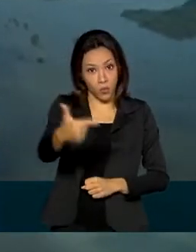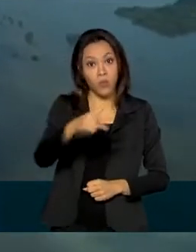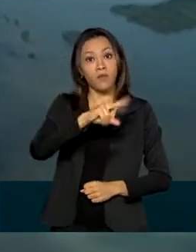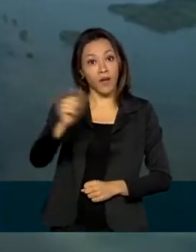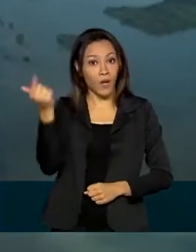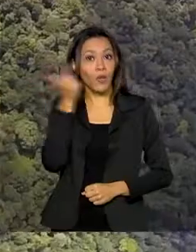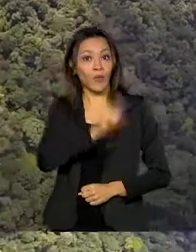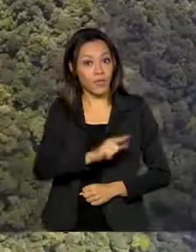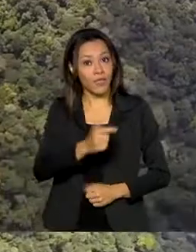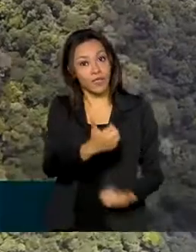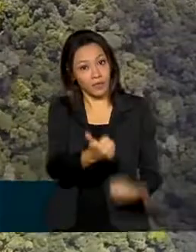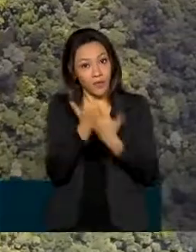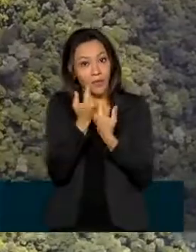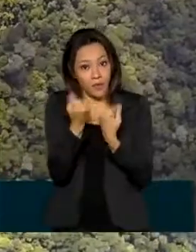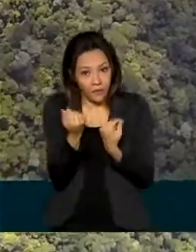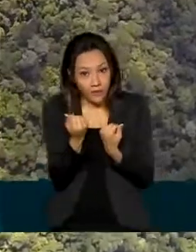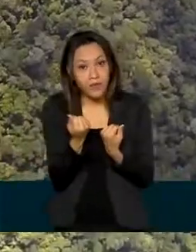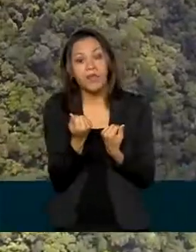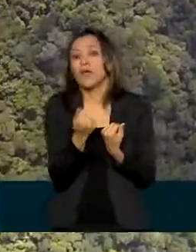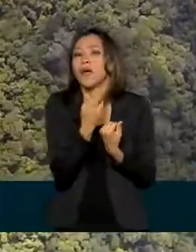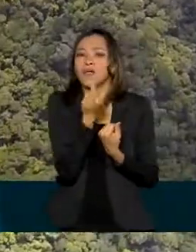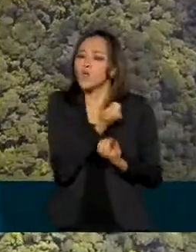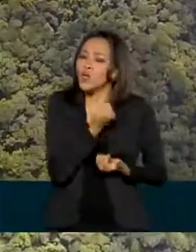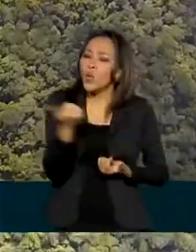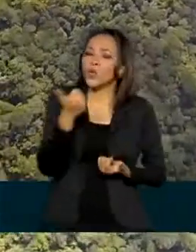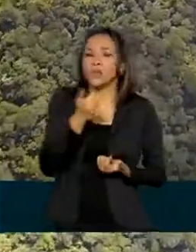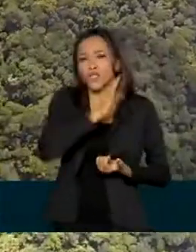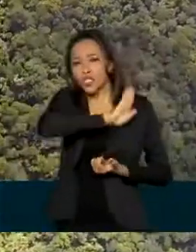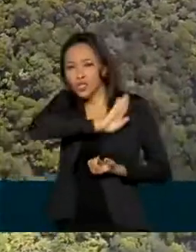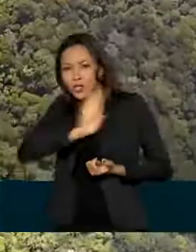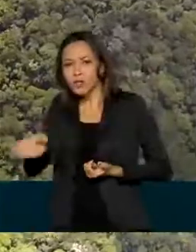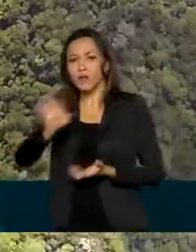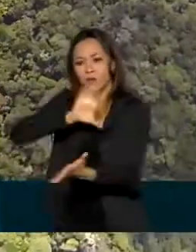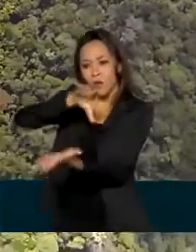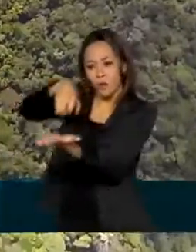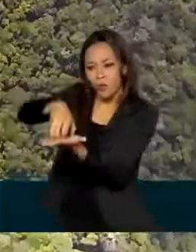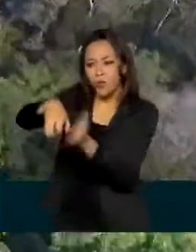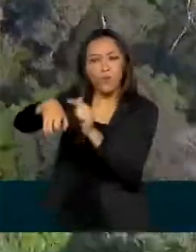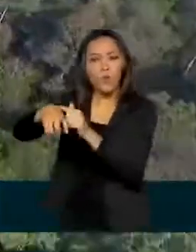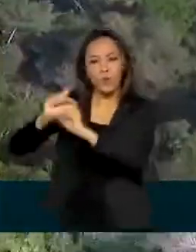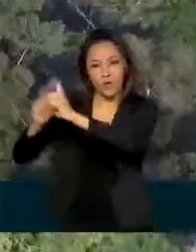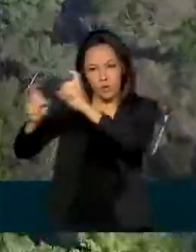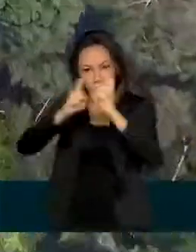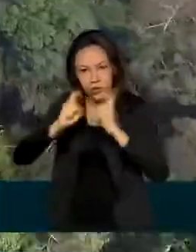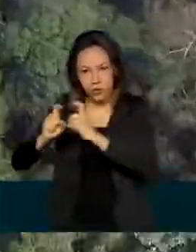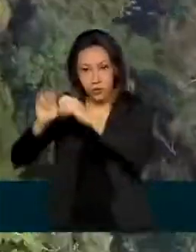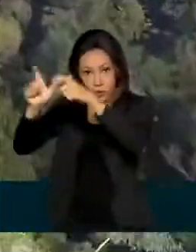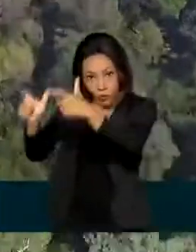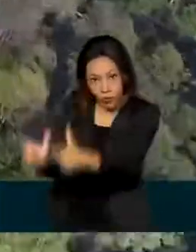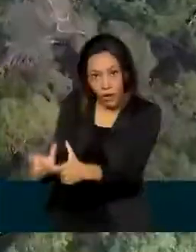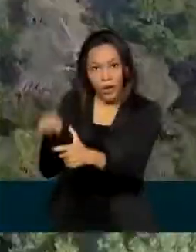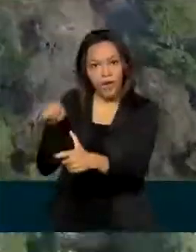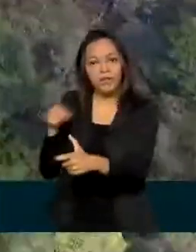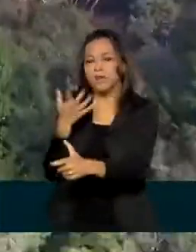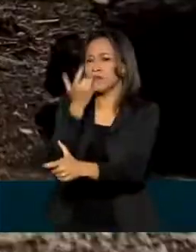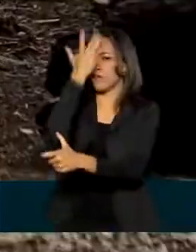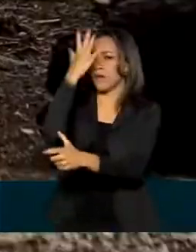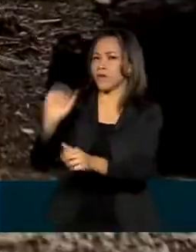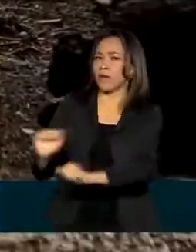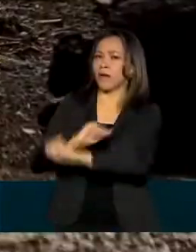beneficiadas. As doações são enviadas diretamente às unidades de conservação, o que possibilita maior